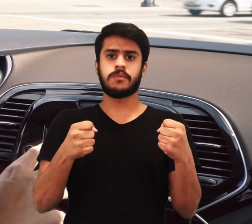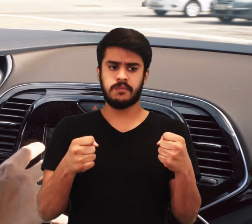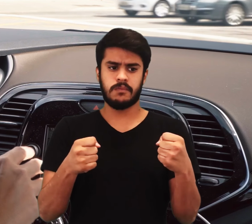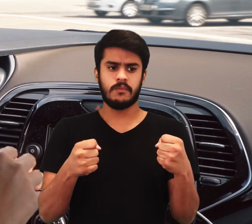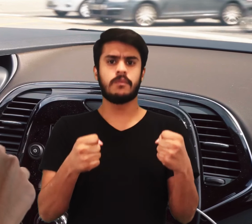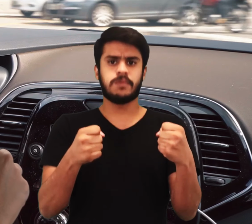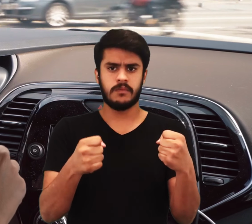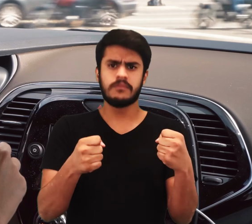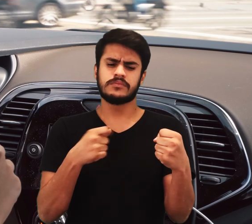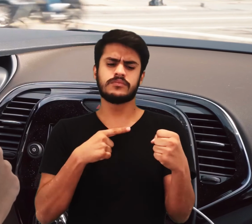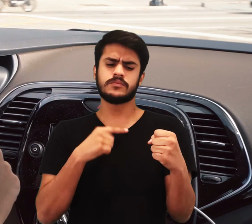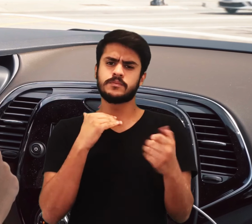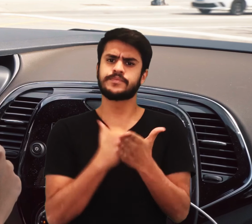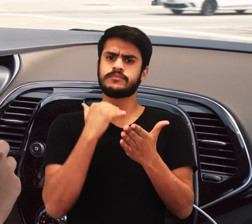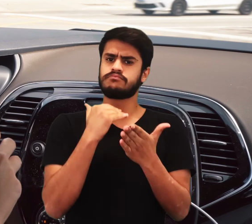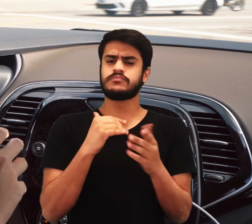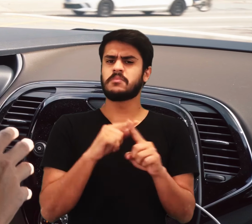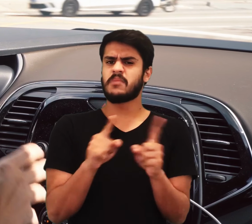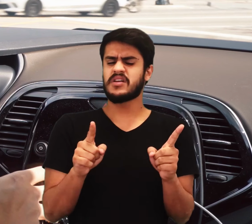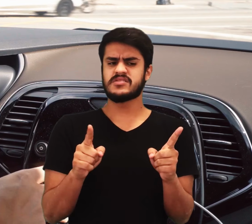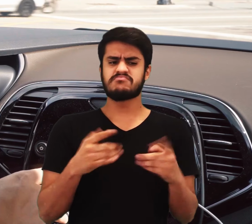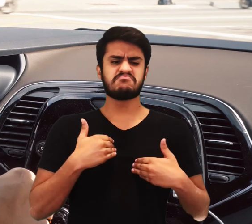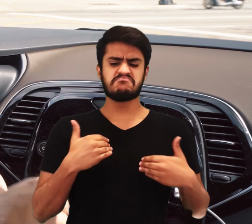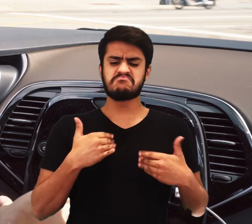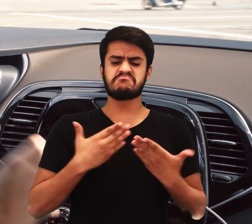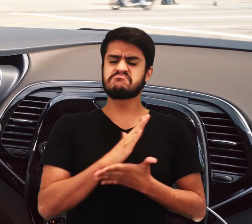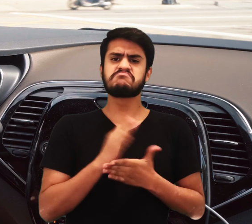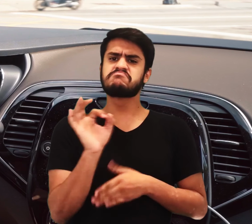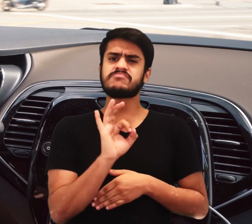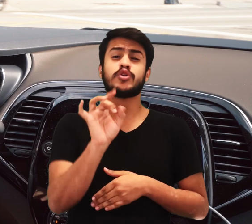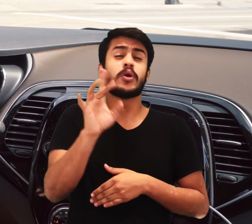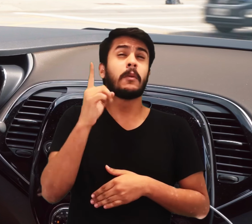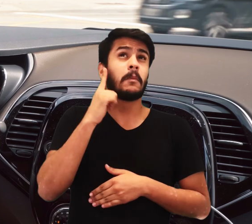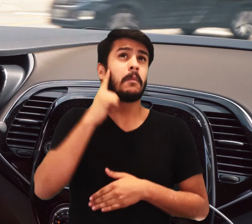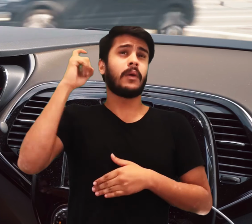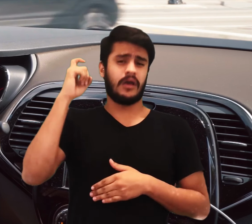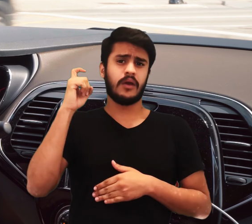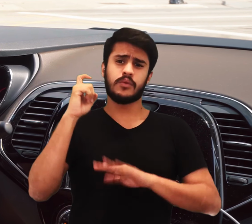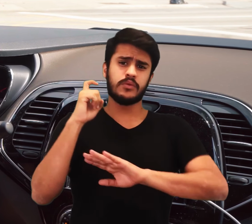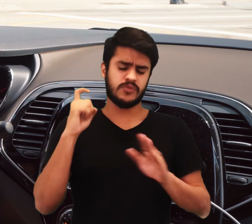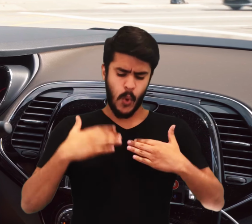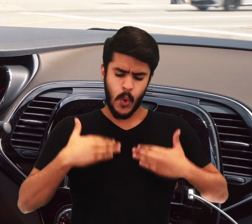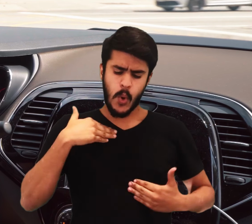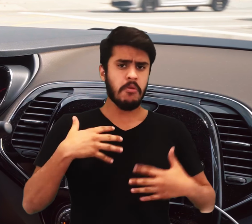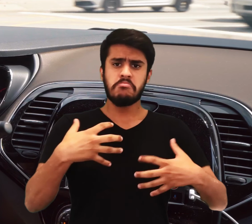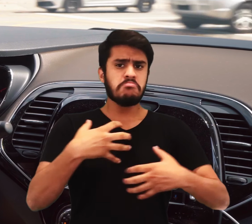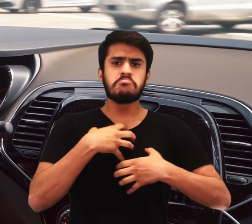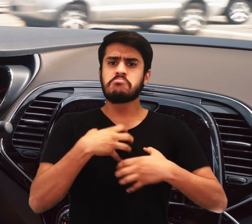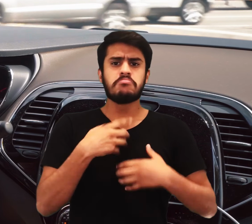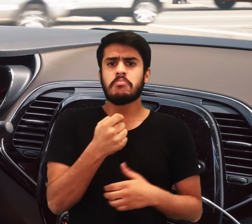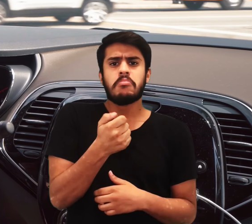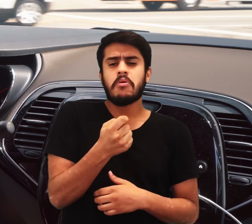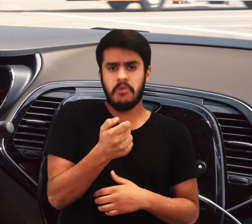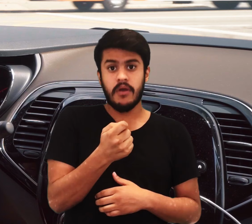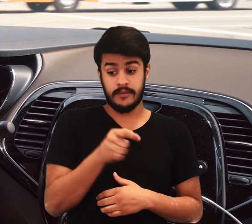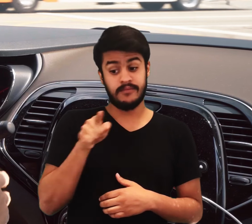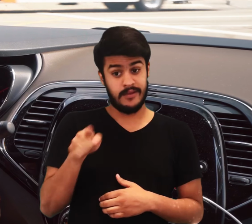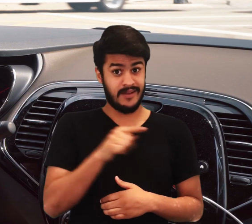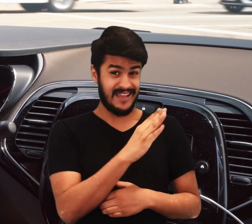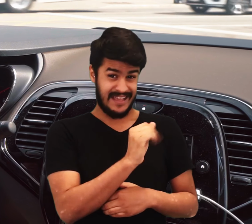uma pancadinha um pouquinho mais seca, mas é um desconforto mais acústico do que efetivamente no seu corpo, né? O